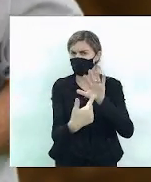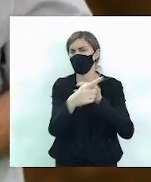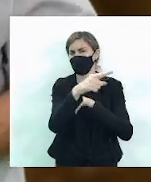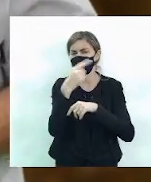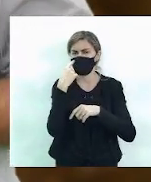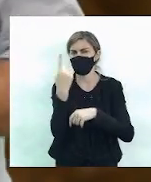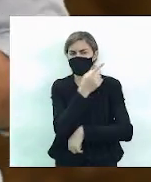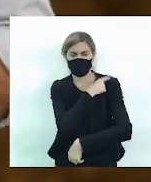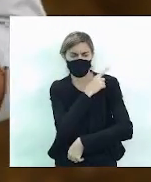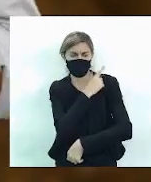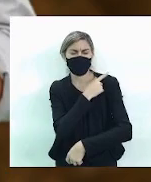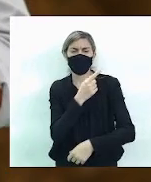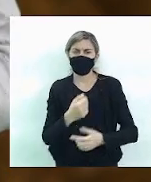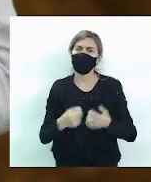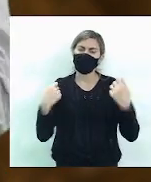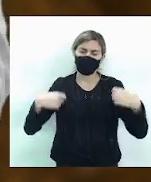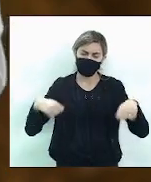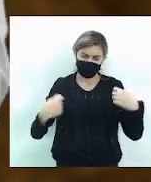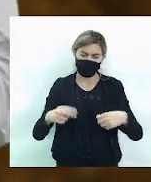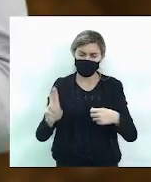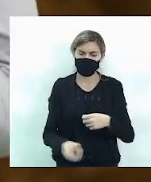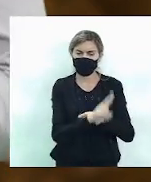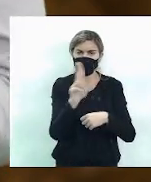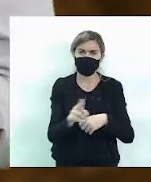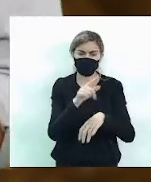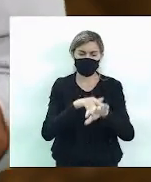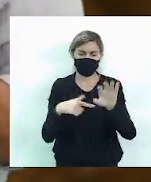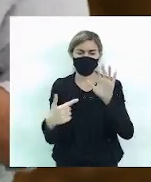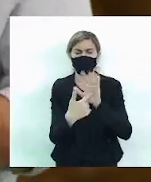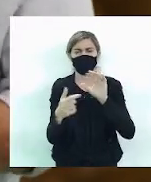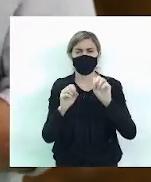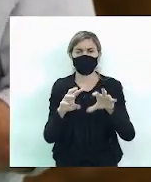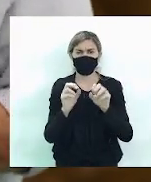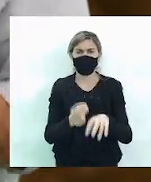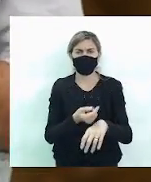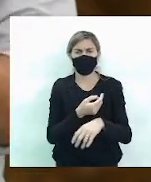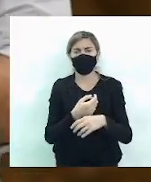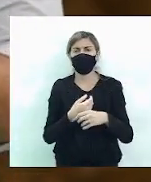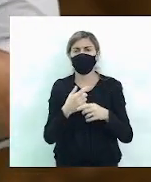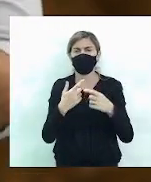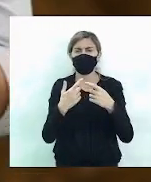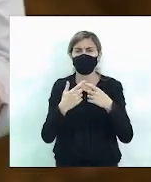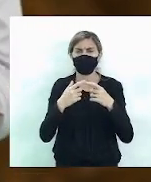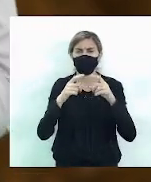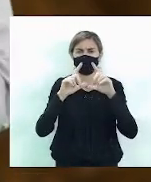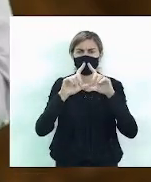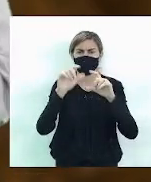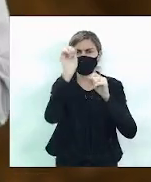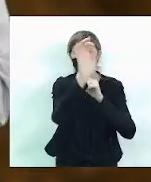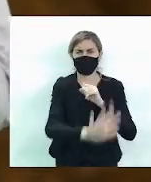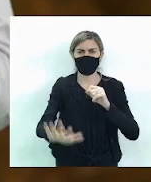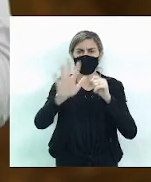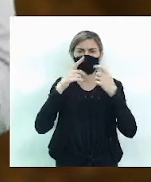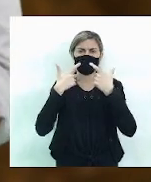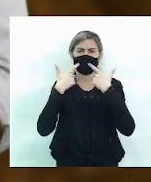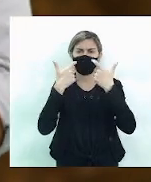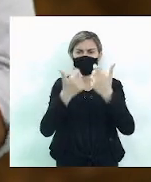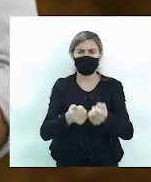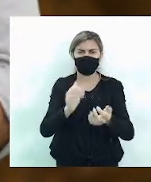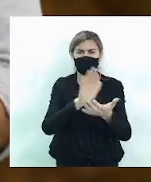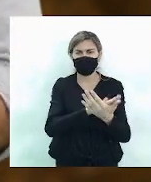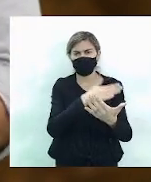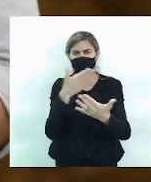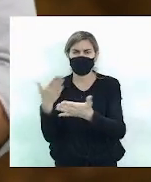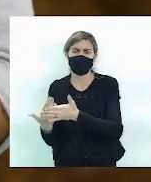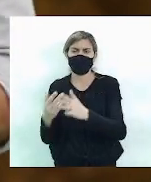primeiro ano, você vai precisar muito. Os alunos do ensino médio precisam muito dessas questões das figuras de linguagem, interpretá-las, saber o que está por trás